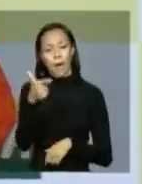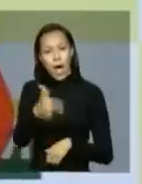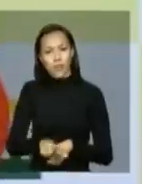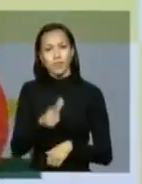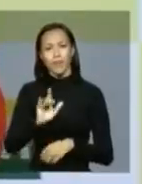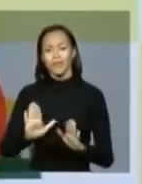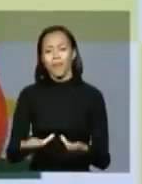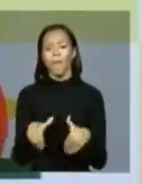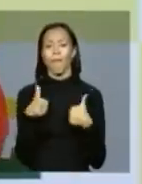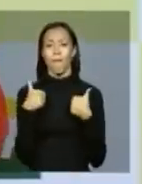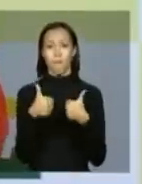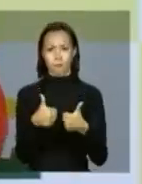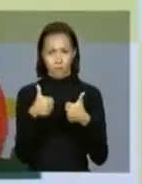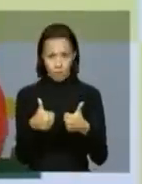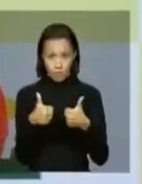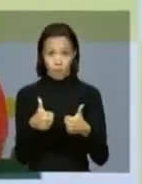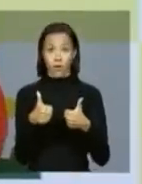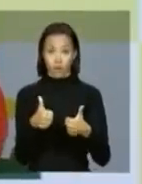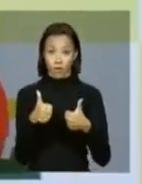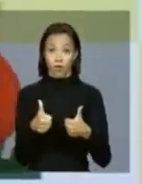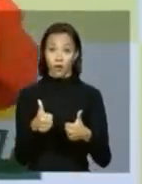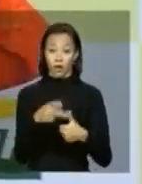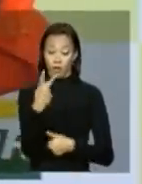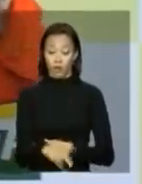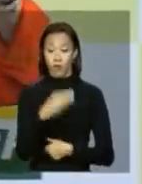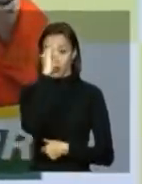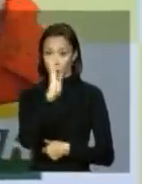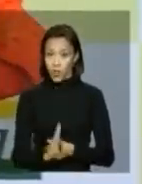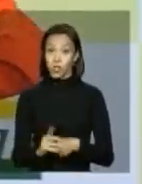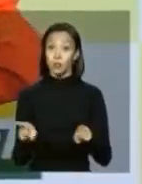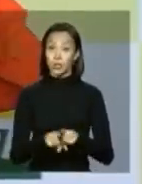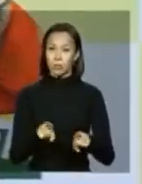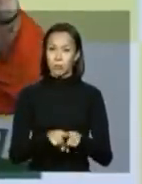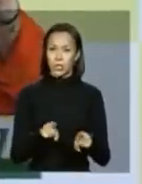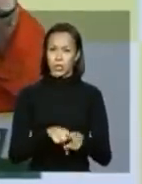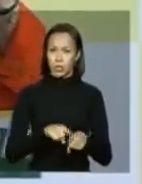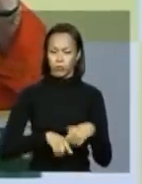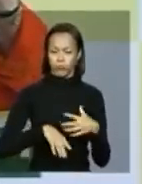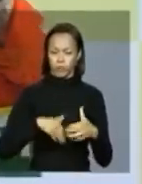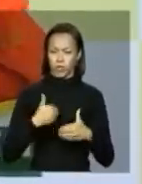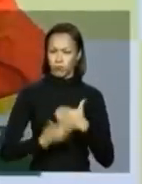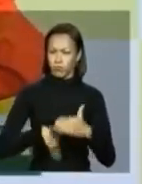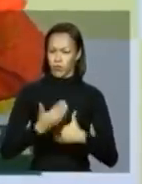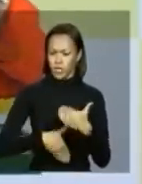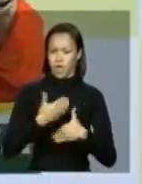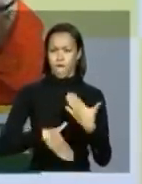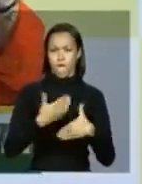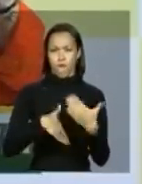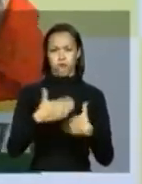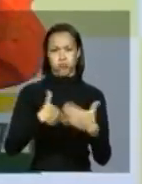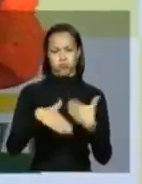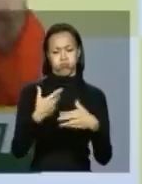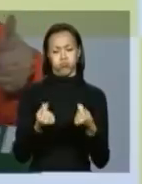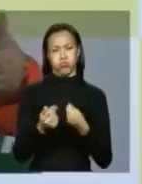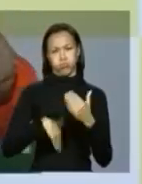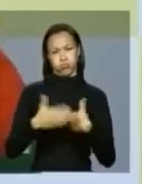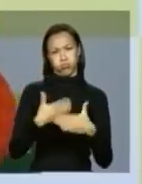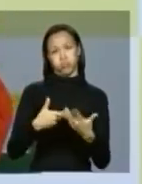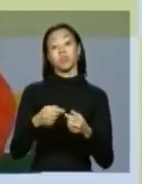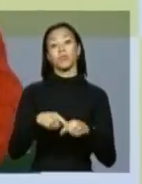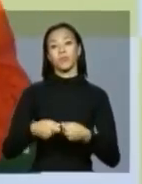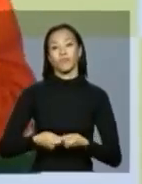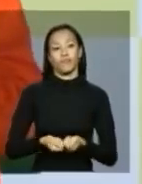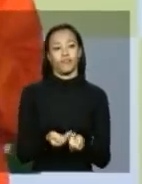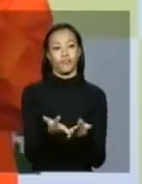mais melhorar as condições do nosso país de produzir, crescer, aumentar sua renda e